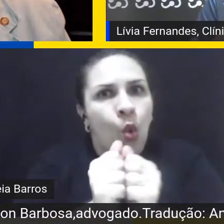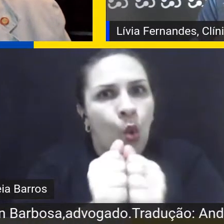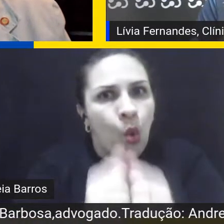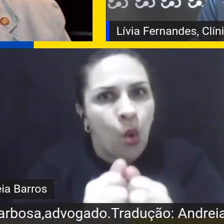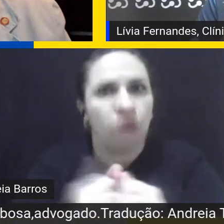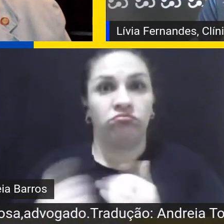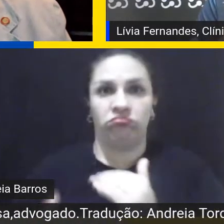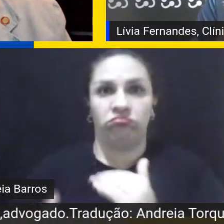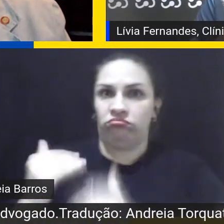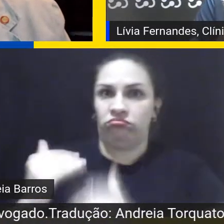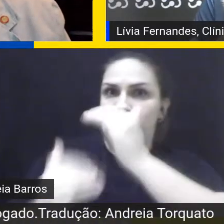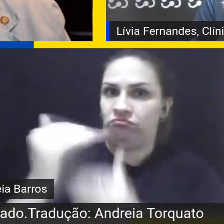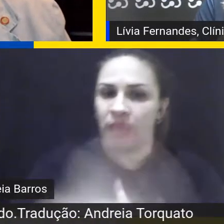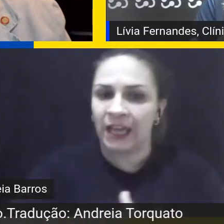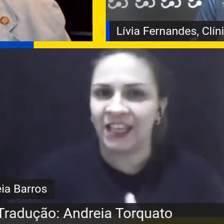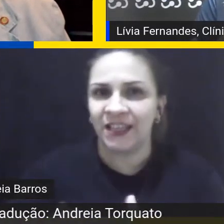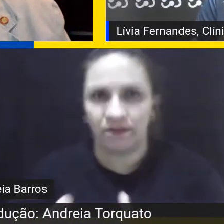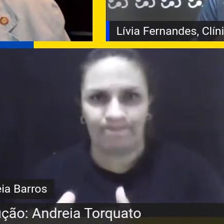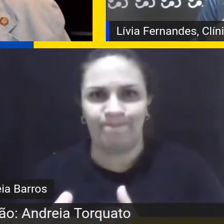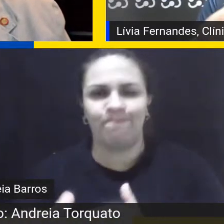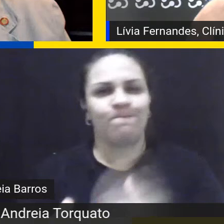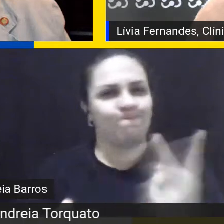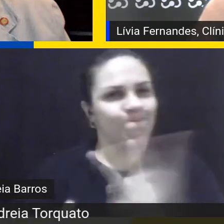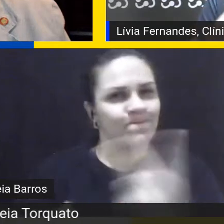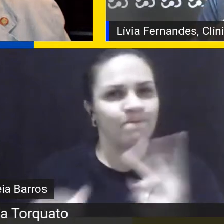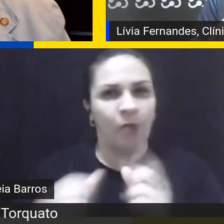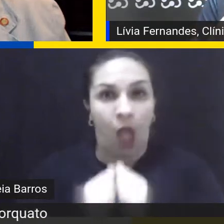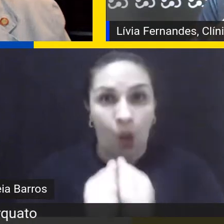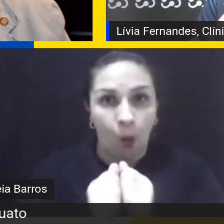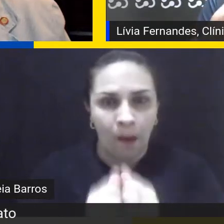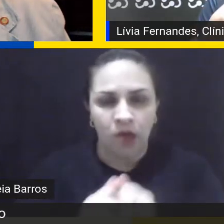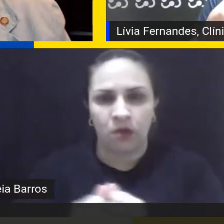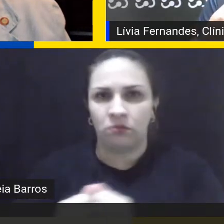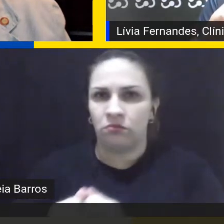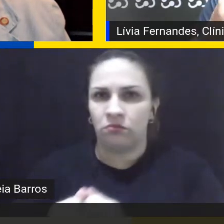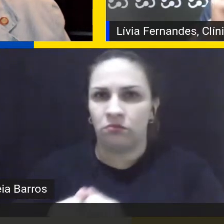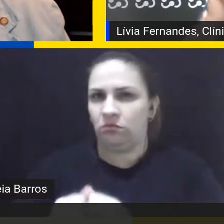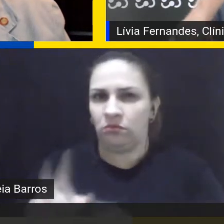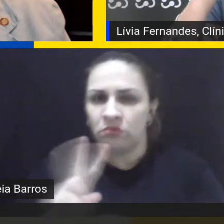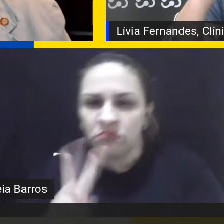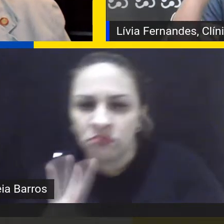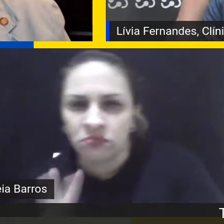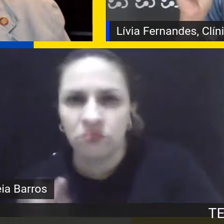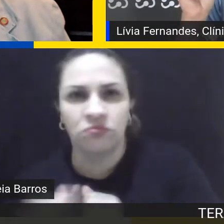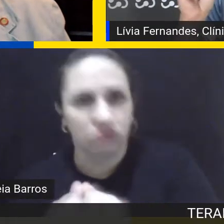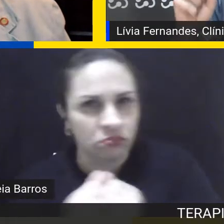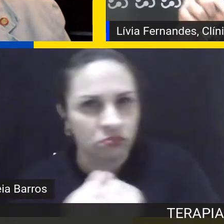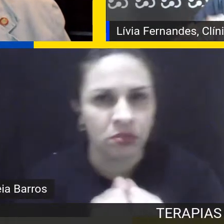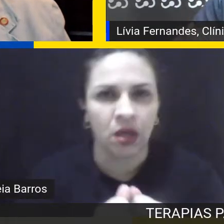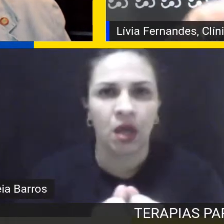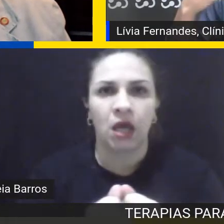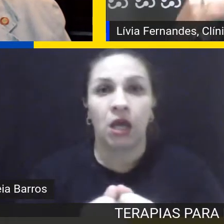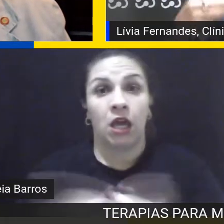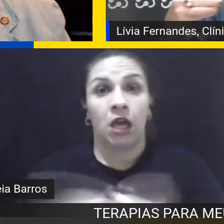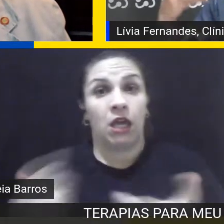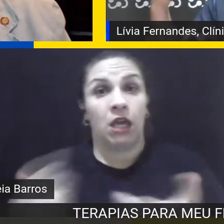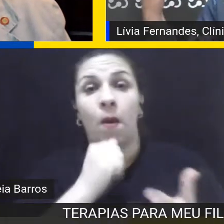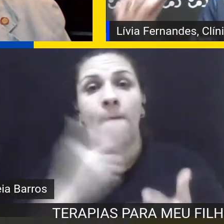desenvolvimento da criança. Então, os pais inicialmente recebem, através de gráficos